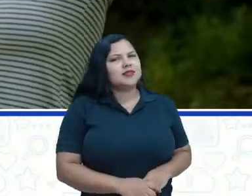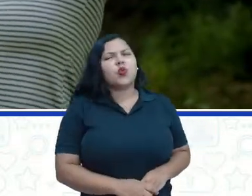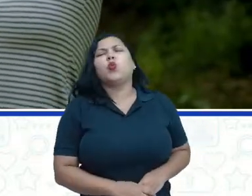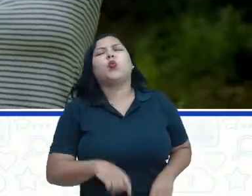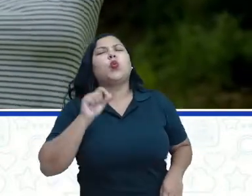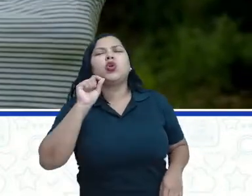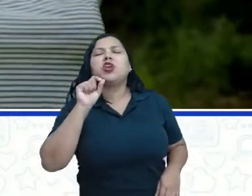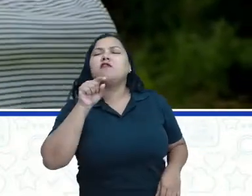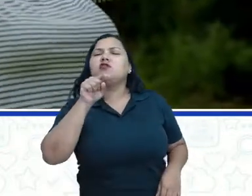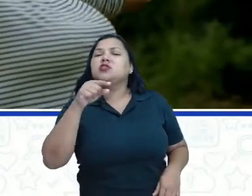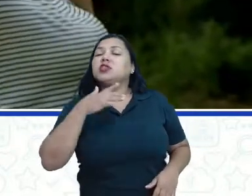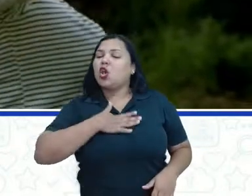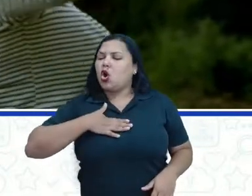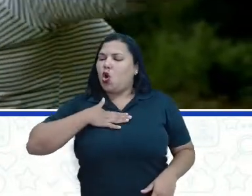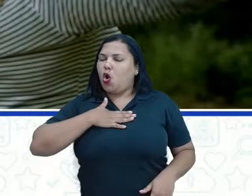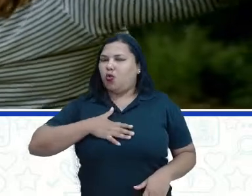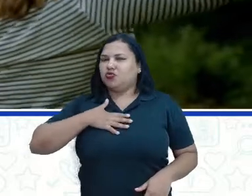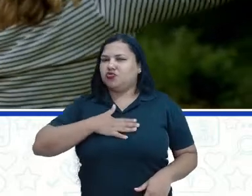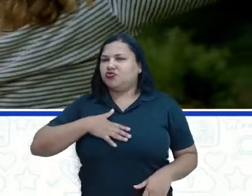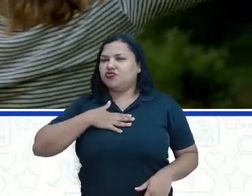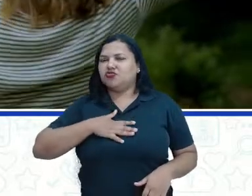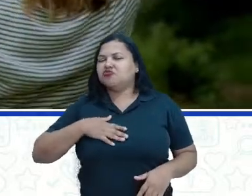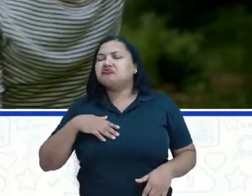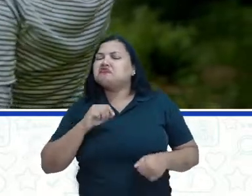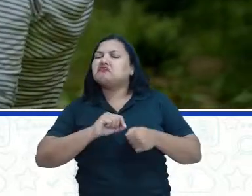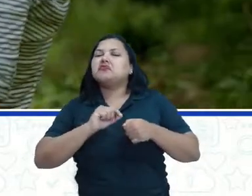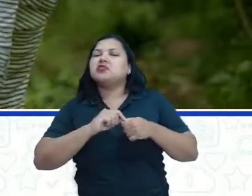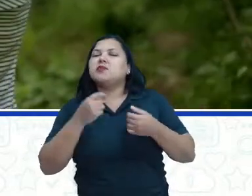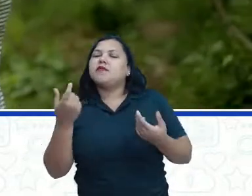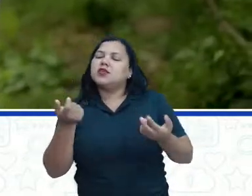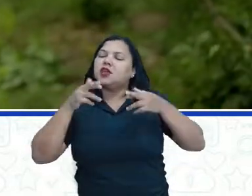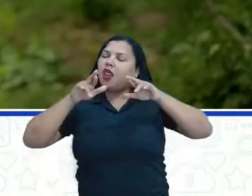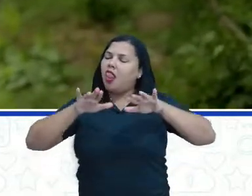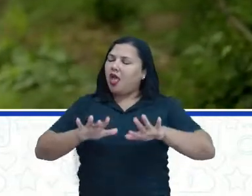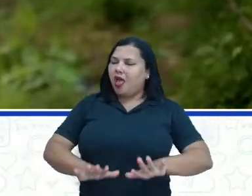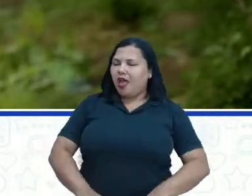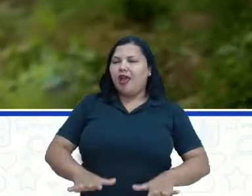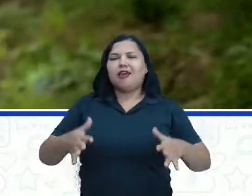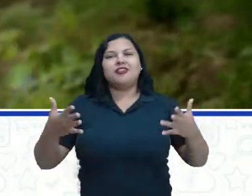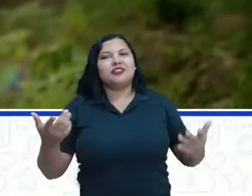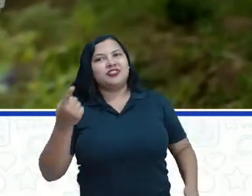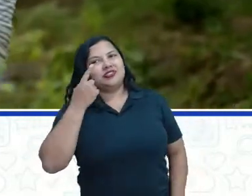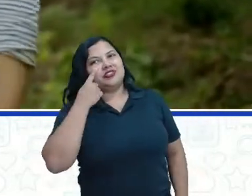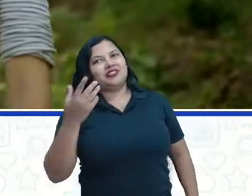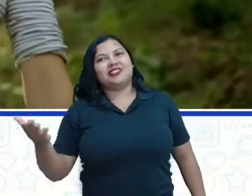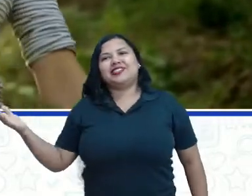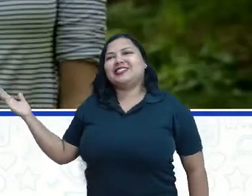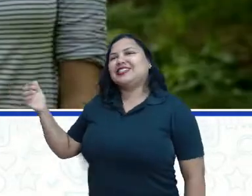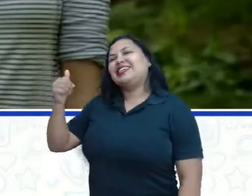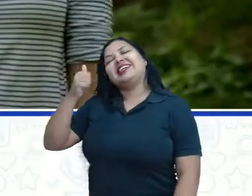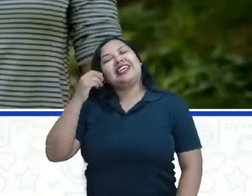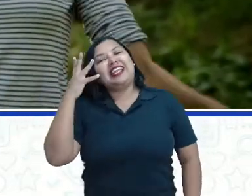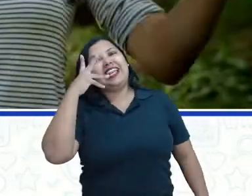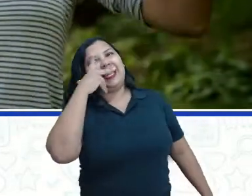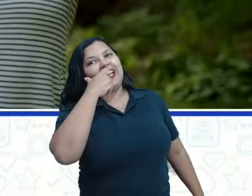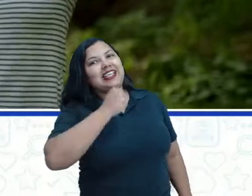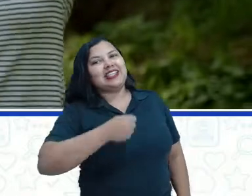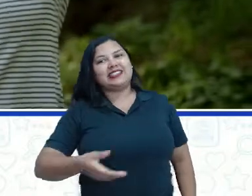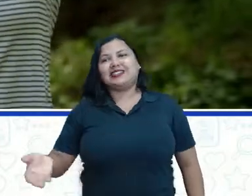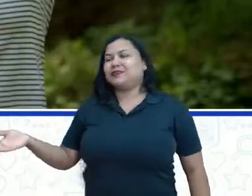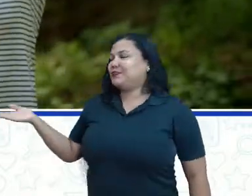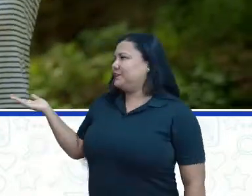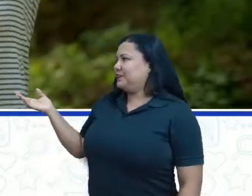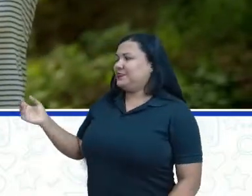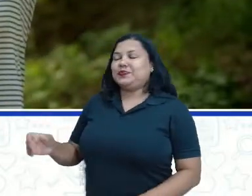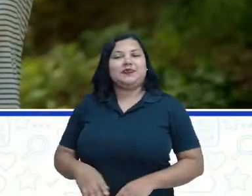que você gosta de fazer para relaxar? Certo? Linda a imagem aí. Linda também a moça, o chapéu. Então,